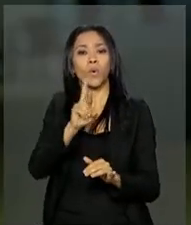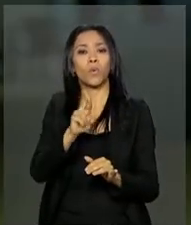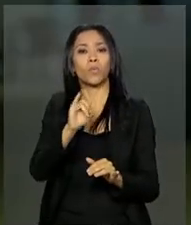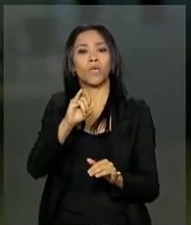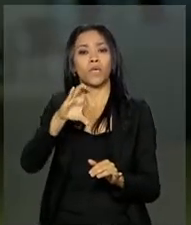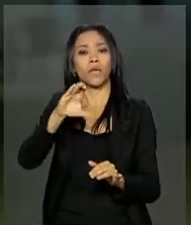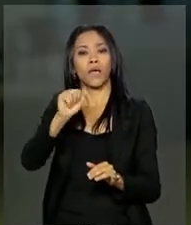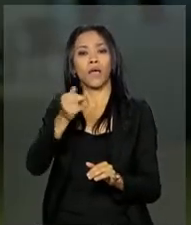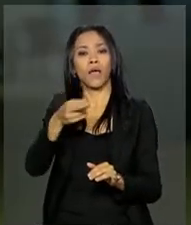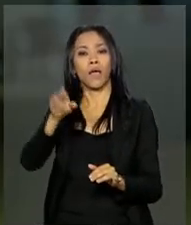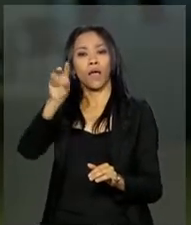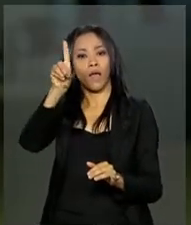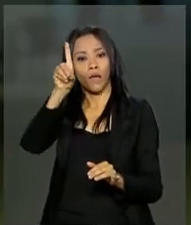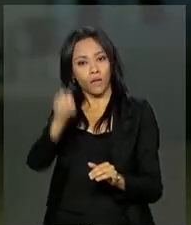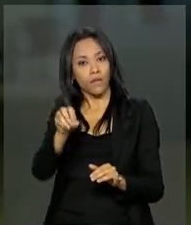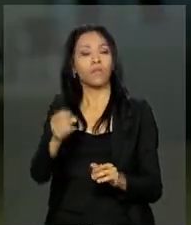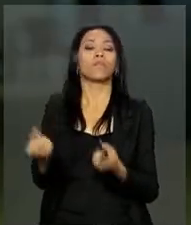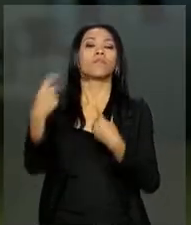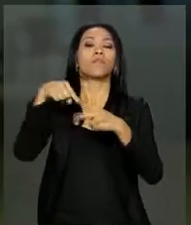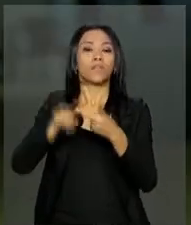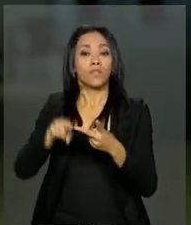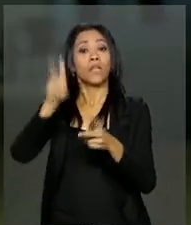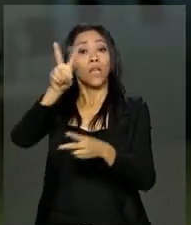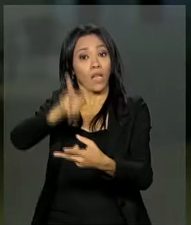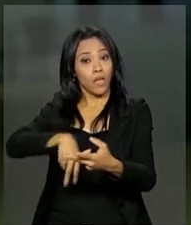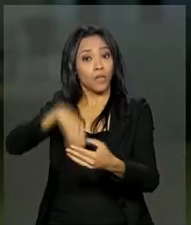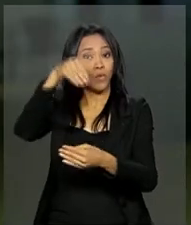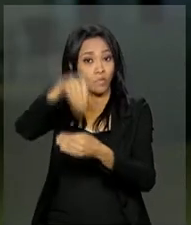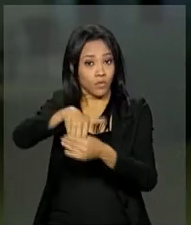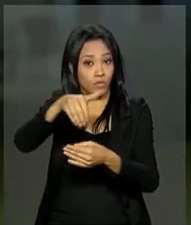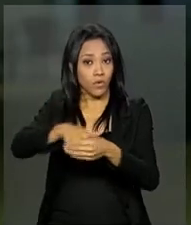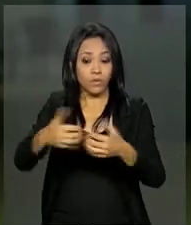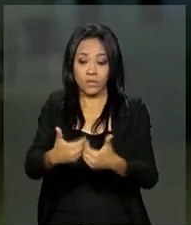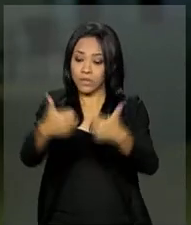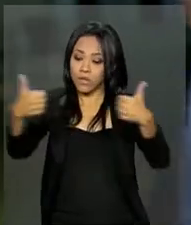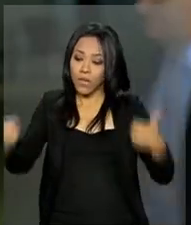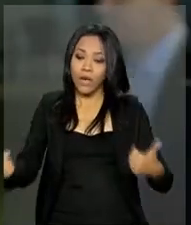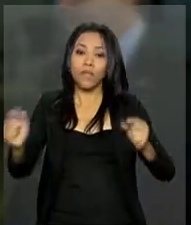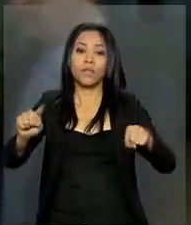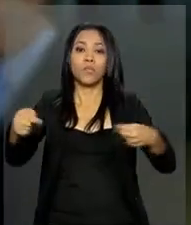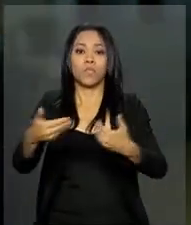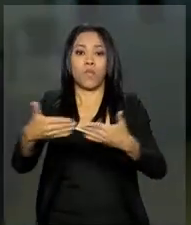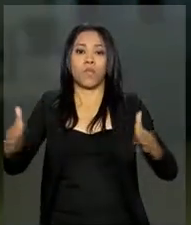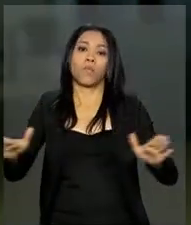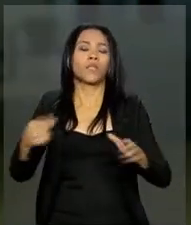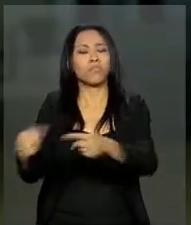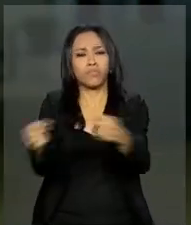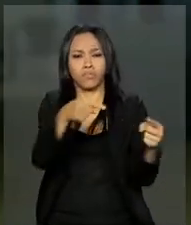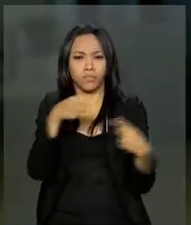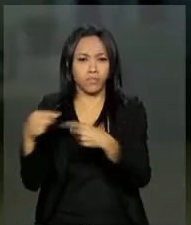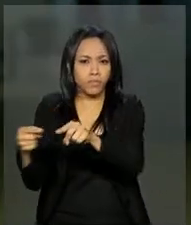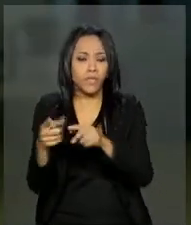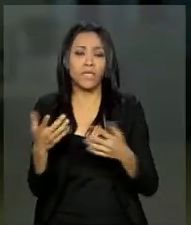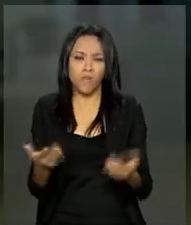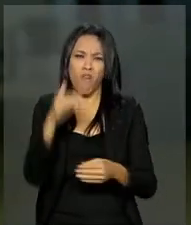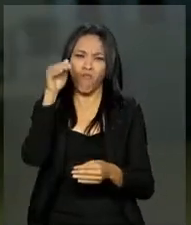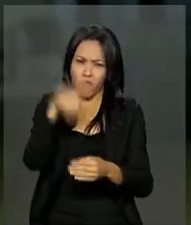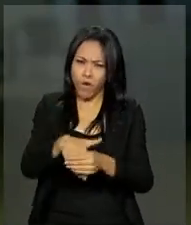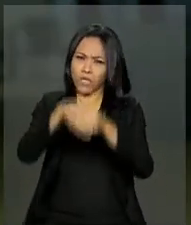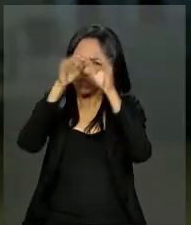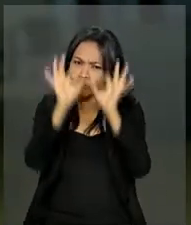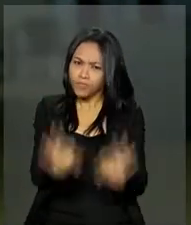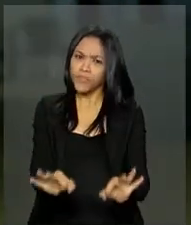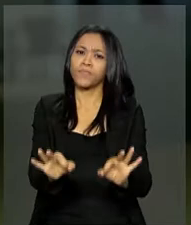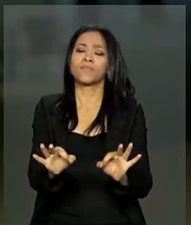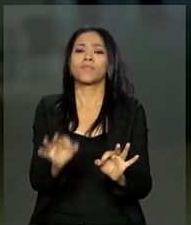Ferraço. Também vai ser feita a leitura dos votos, eventuais votos em separado e aberta à discussão. A votação mesmo deve ficar lá